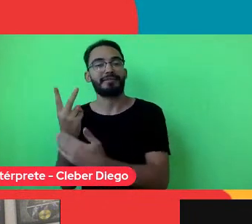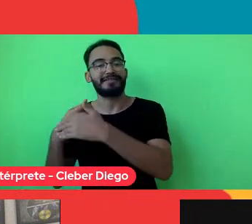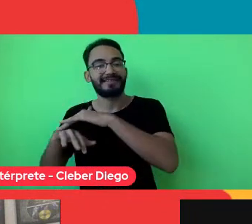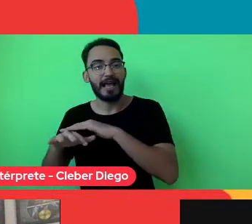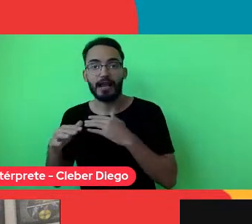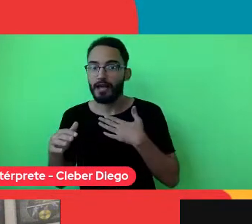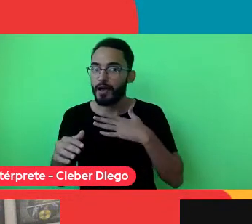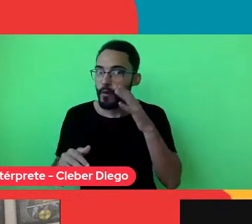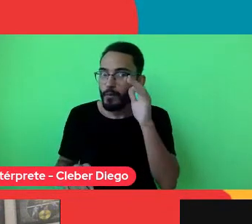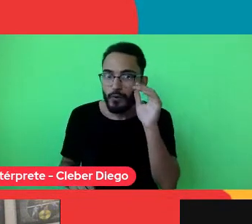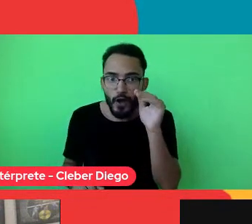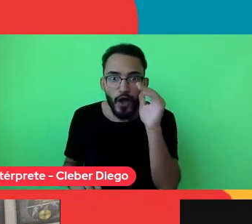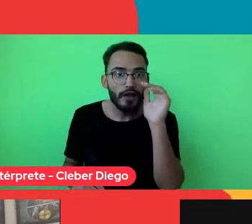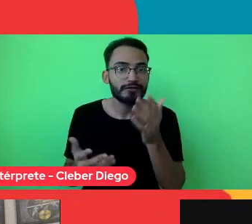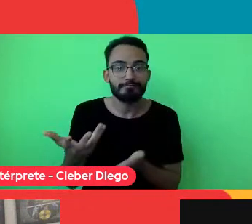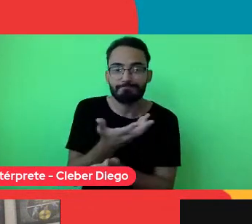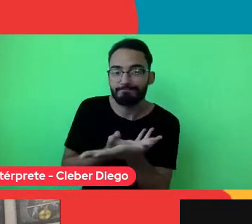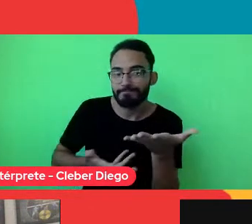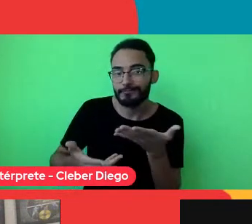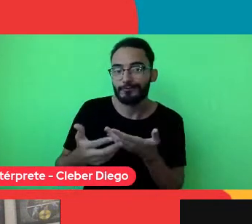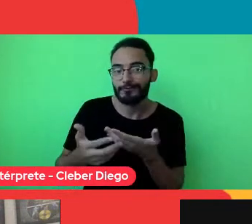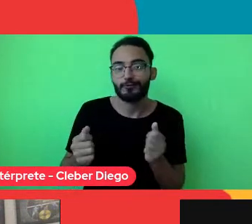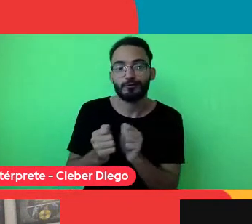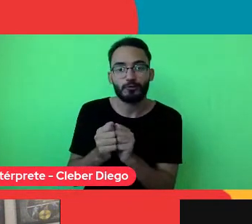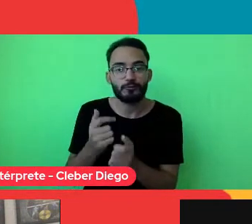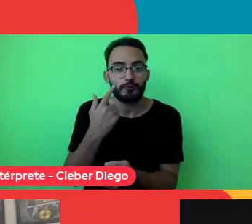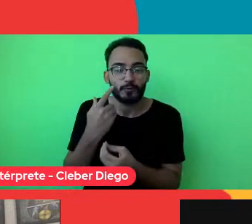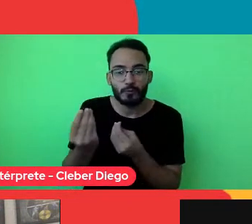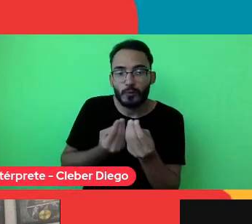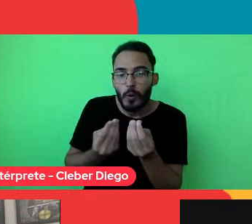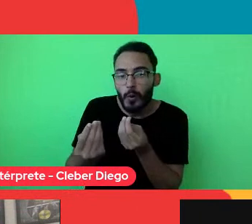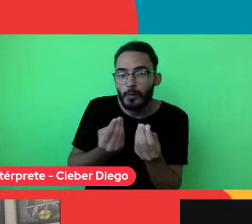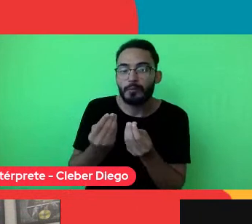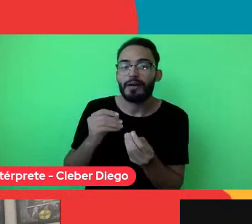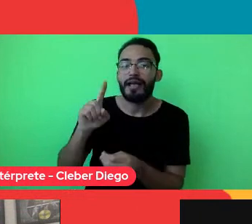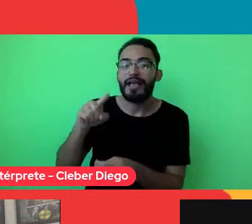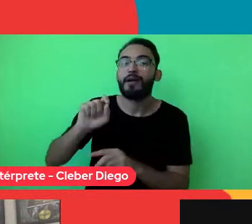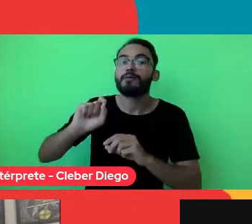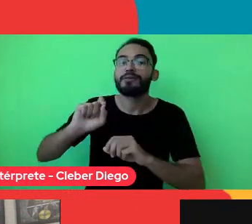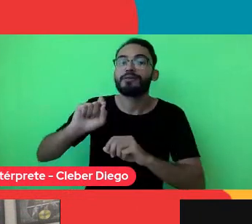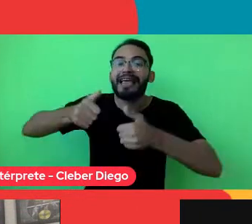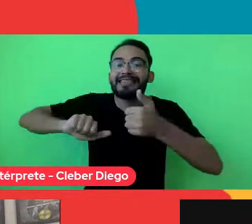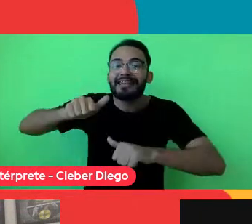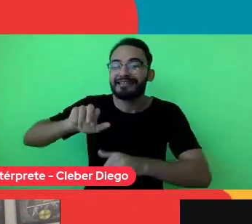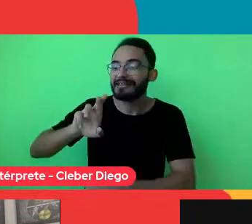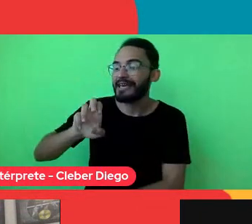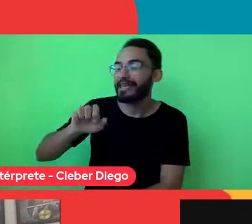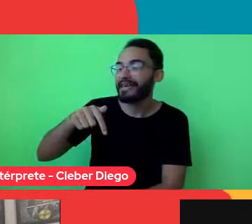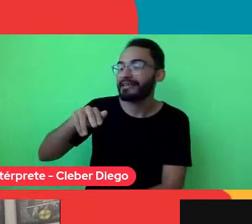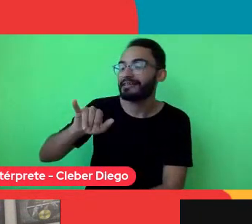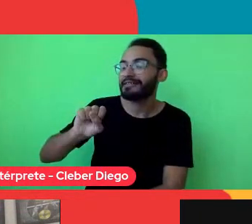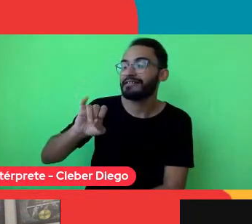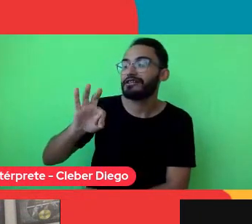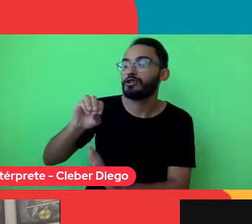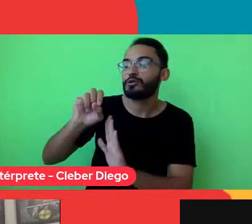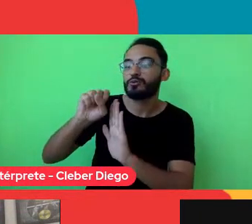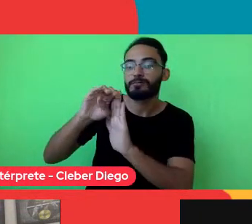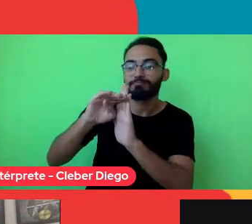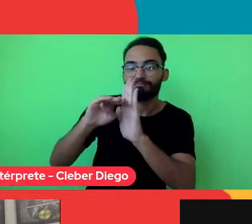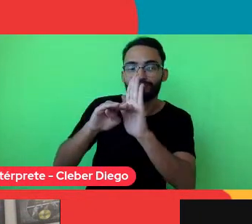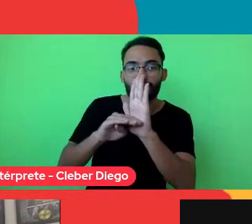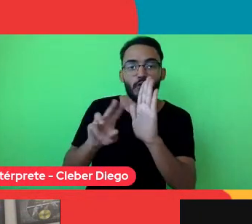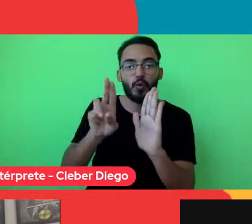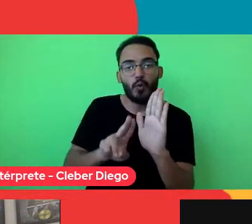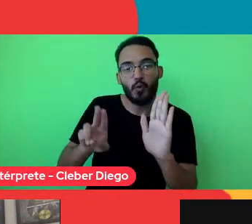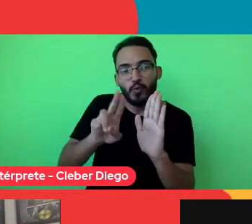sou, né, interagia muito com o papel que naquela época que era o analista de requisitos, que escrevia todos os casos de